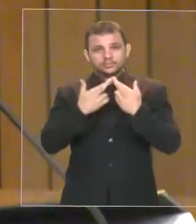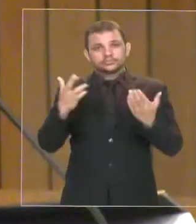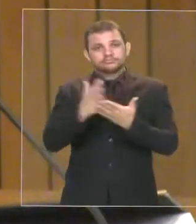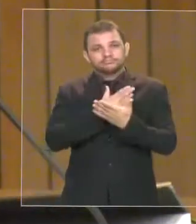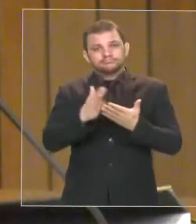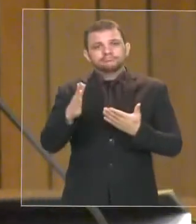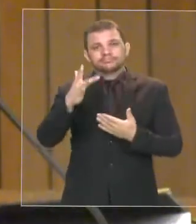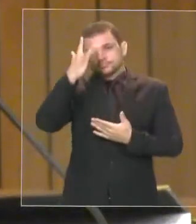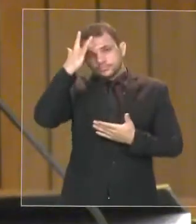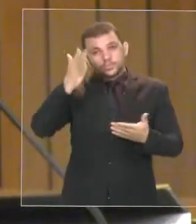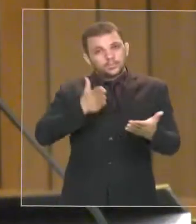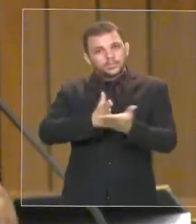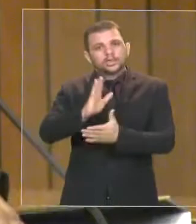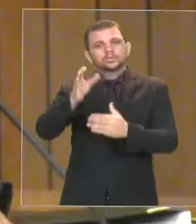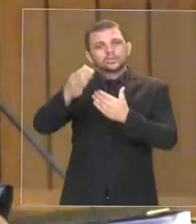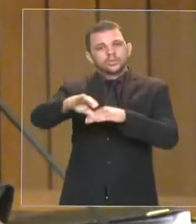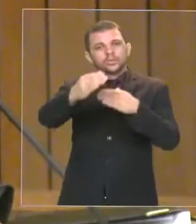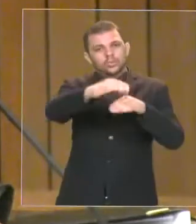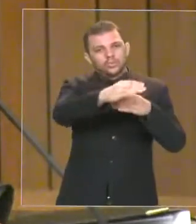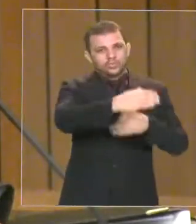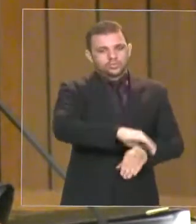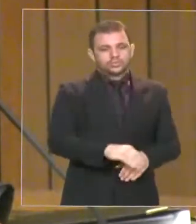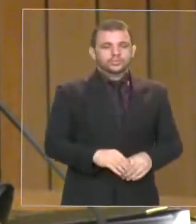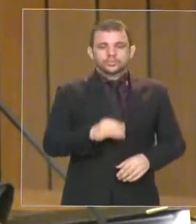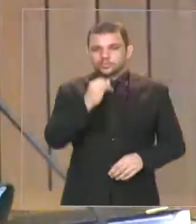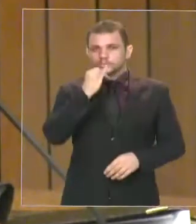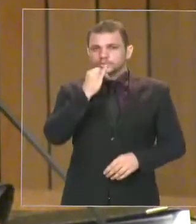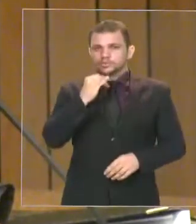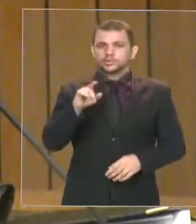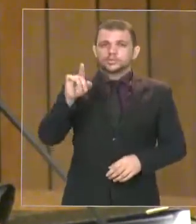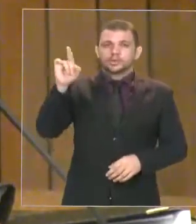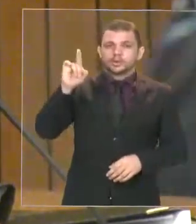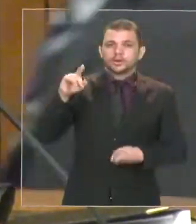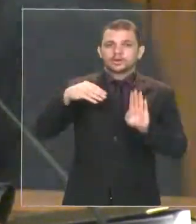tivemos com os aprovados na cidade de Barreirinhas.